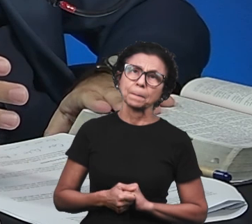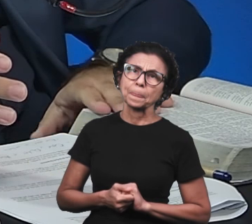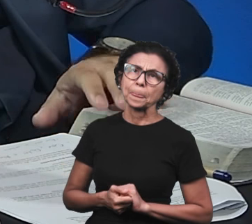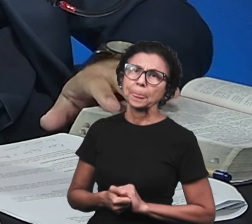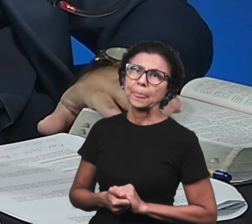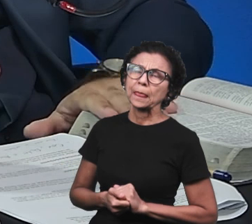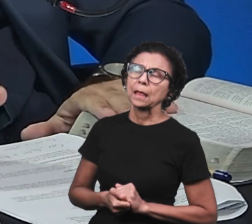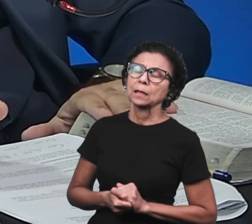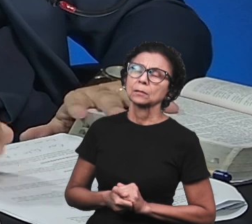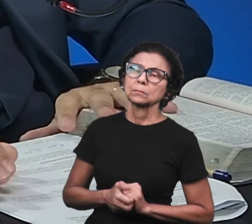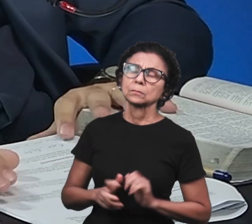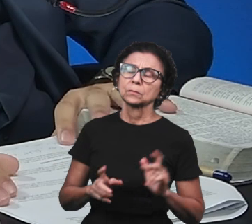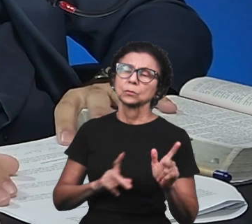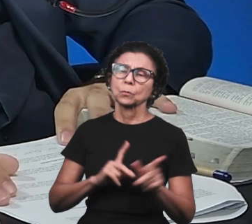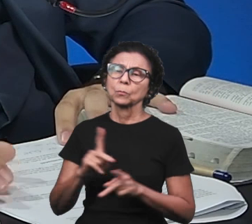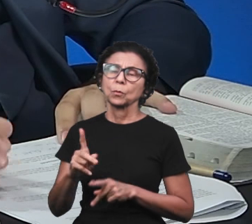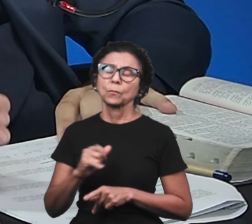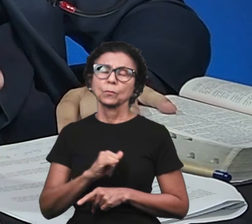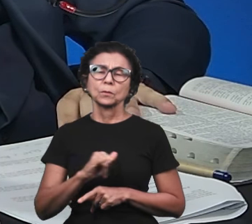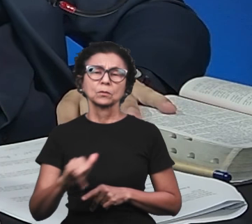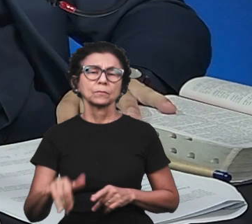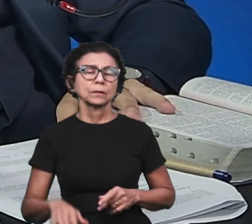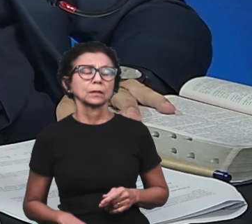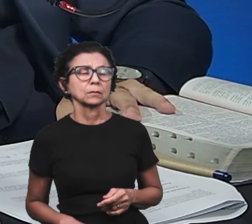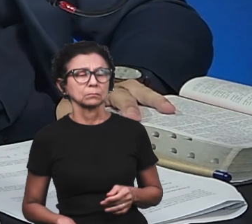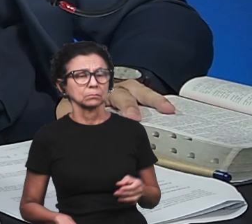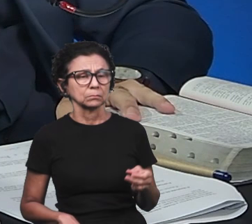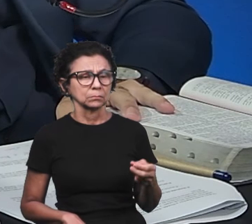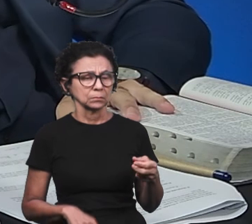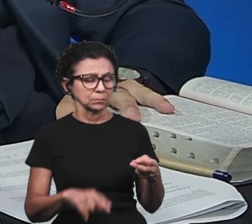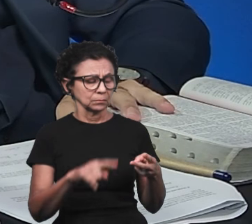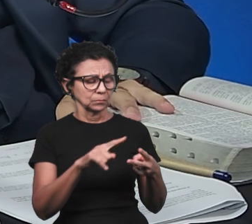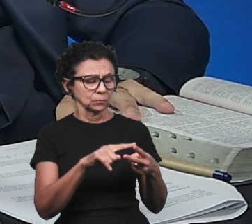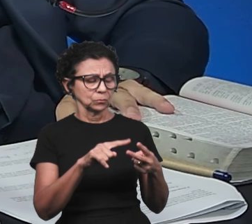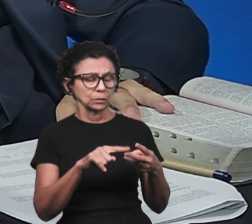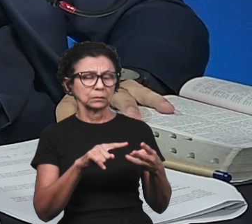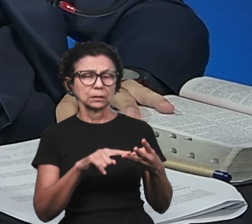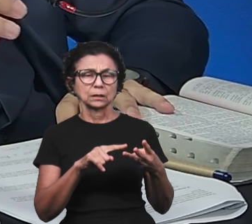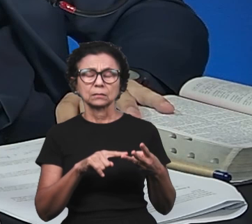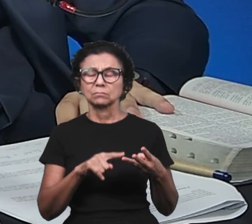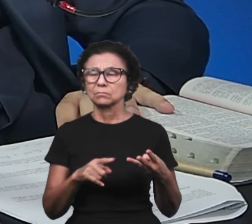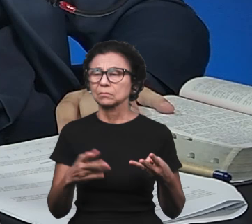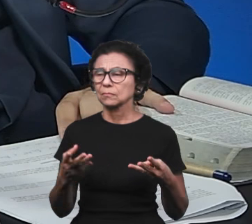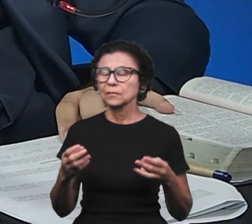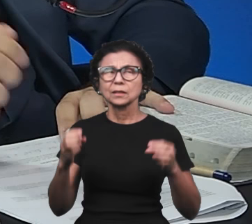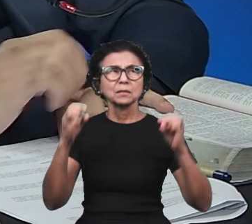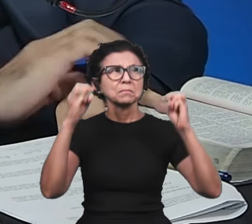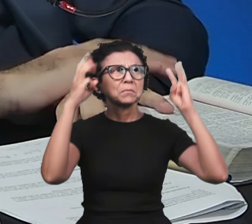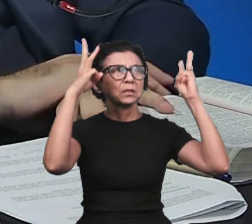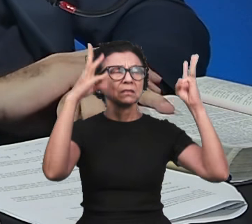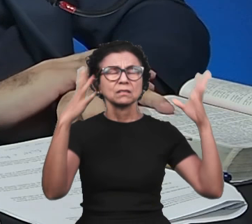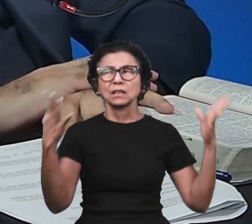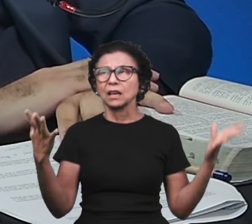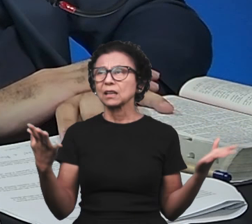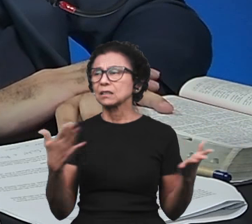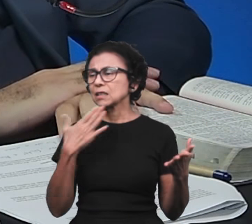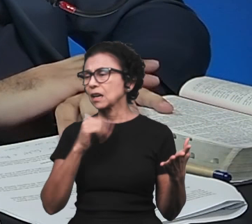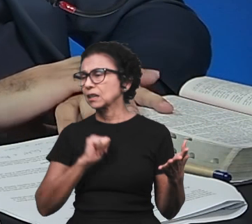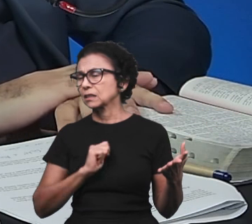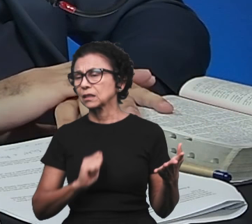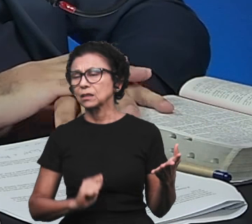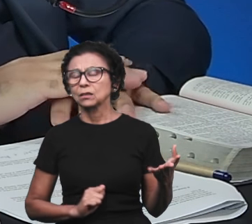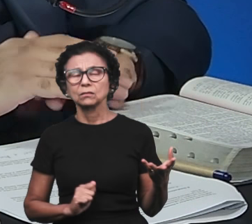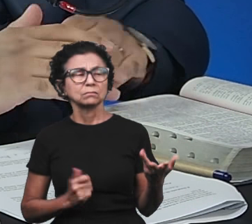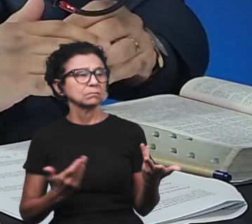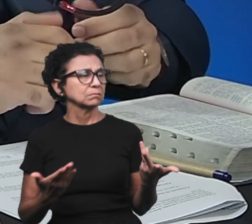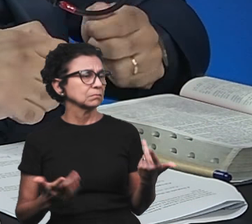Abirão, em especial, no início, disseram assim, não, quem que é Moisés, quem que é Arão, que estão se elevando aí sobre o povo e tudo.